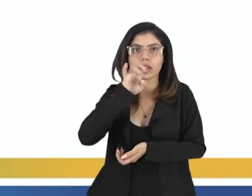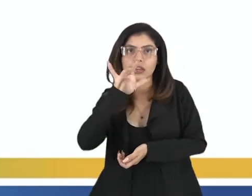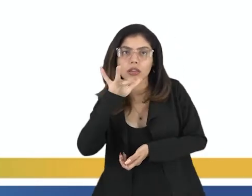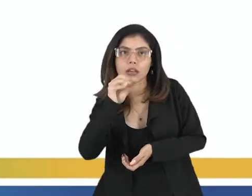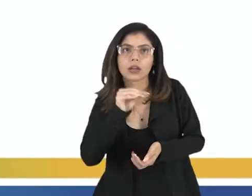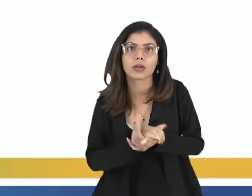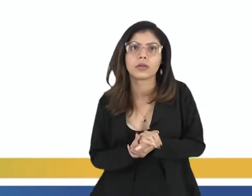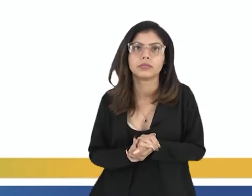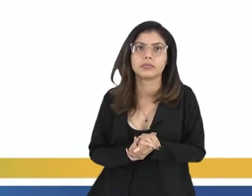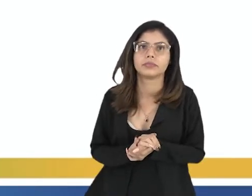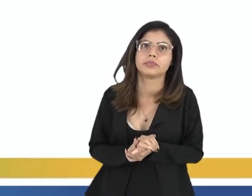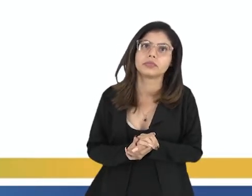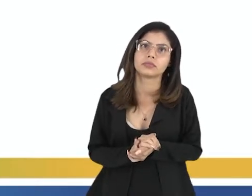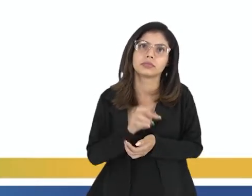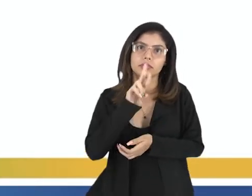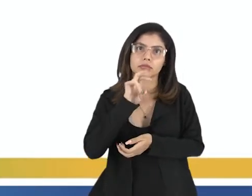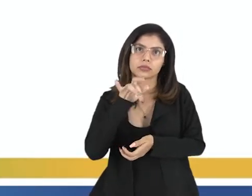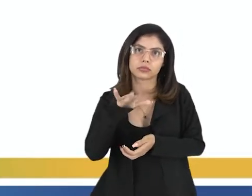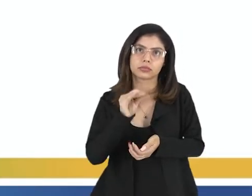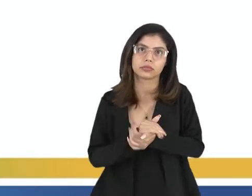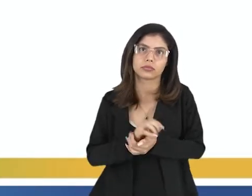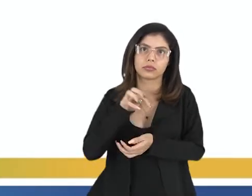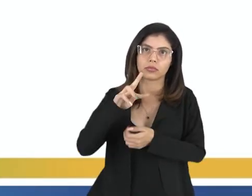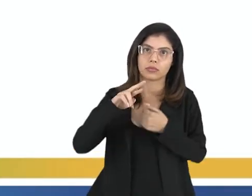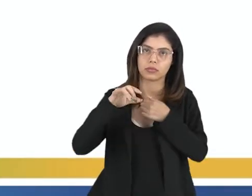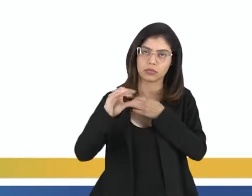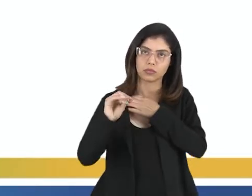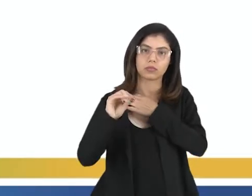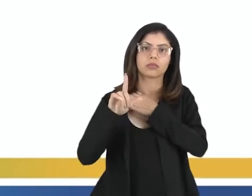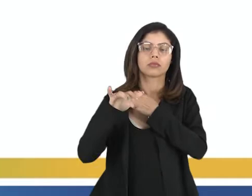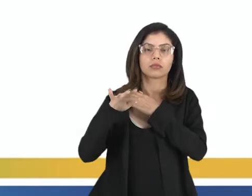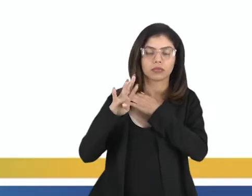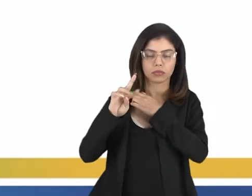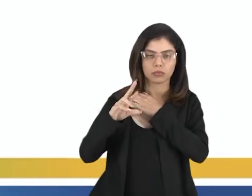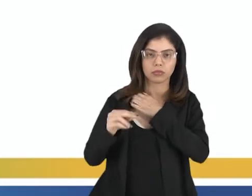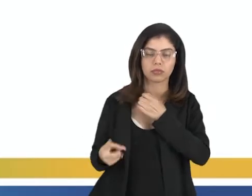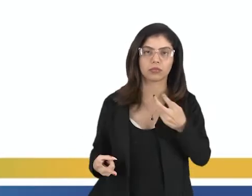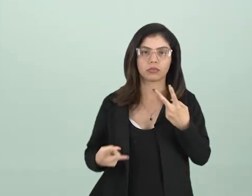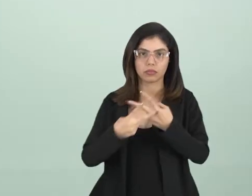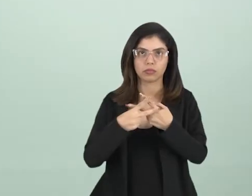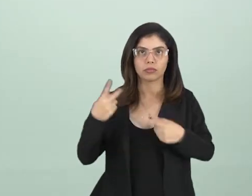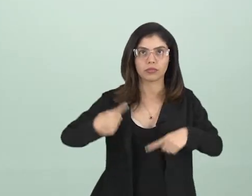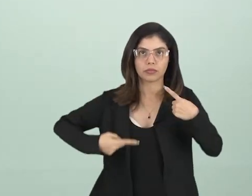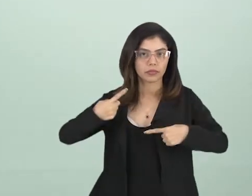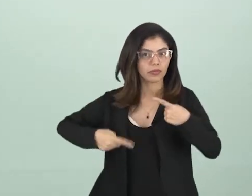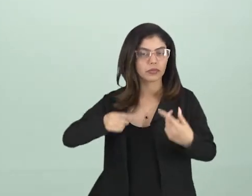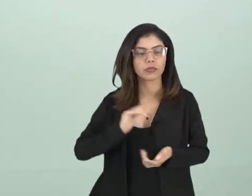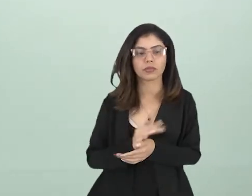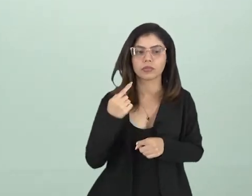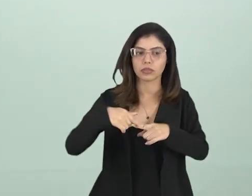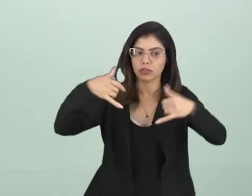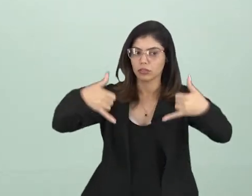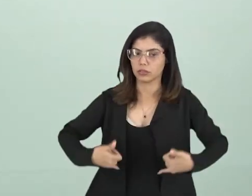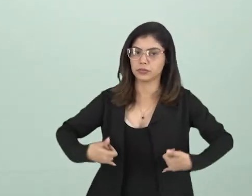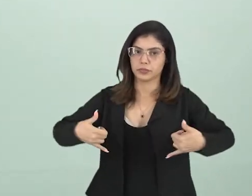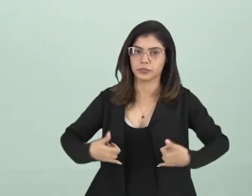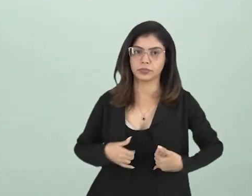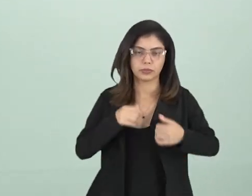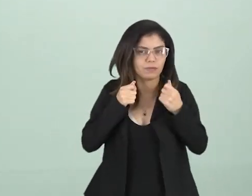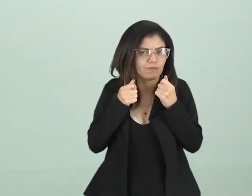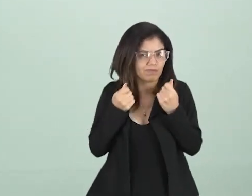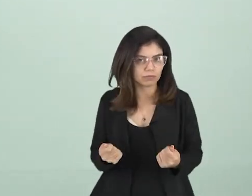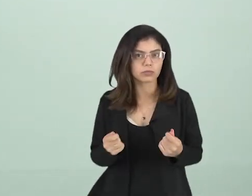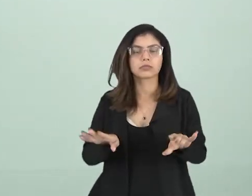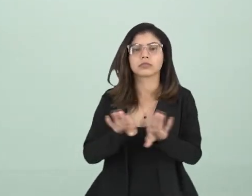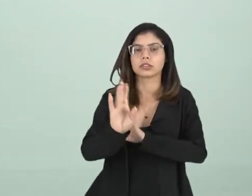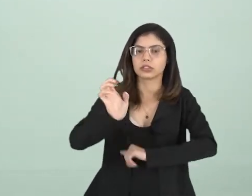Plínio Salgado, Raquel de Queiroz e Monteiro Lobato, tá? São presos políticos que vão sofrer aí o peso